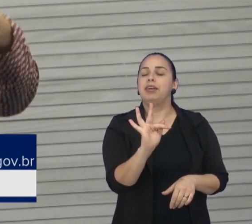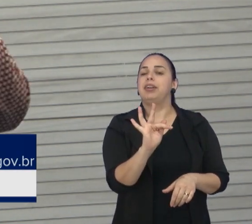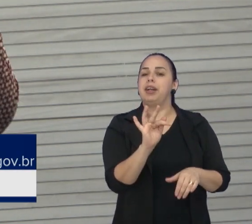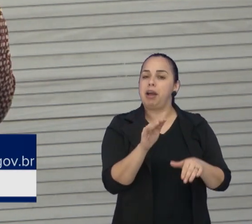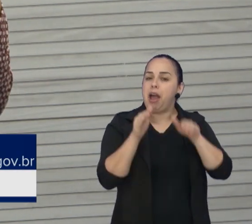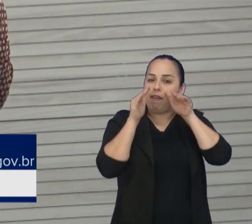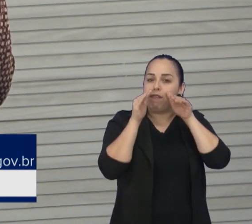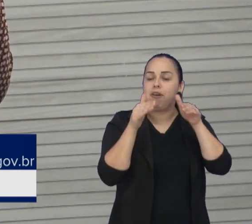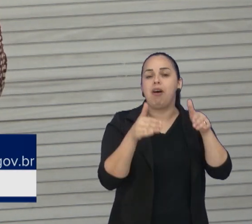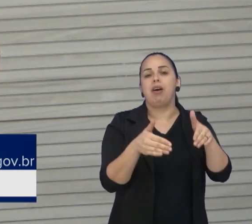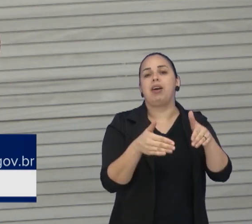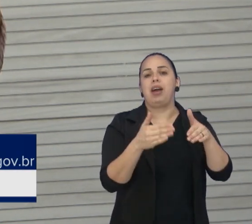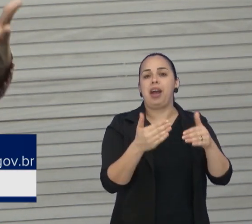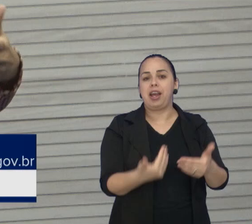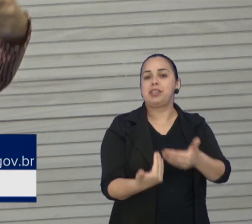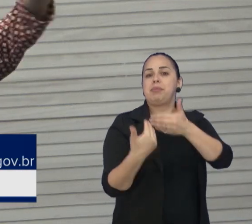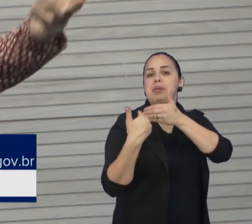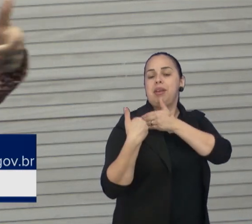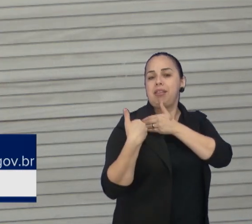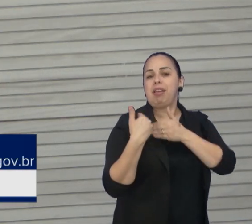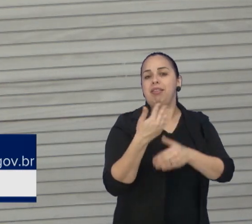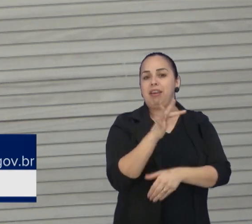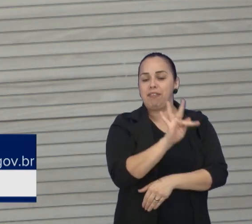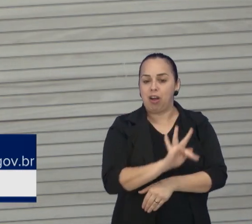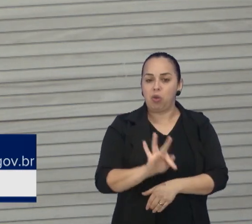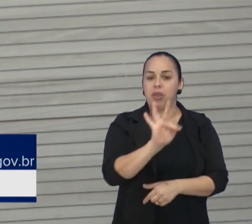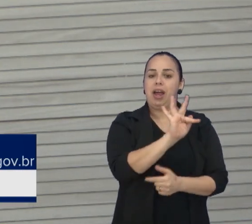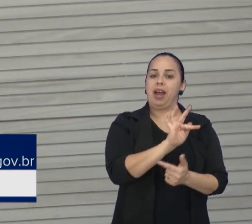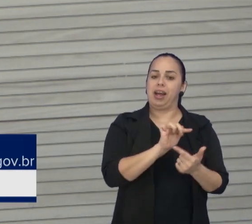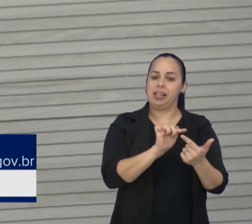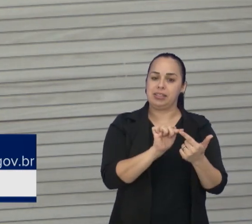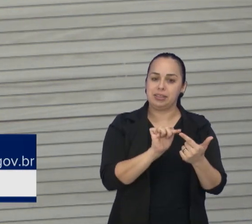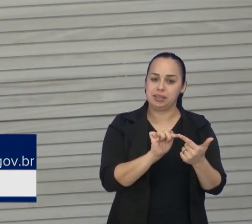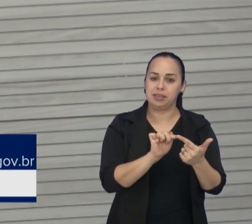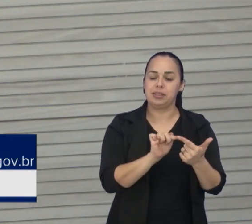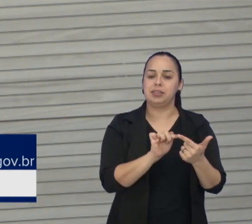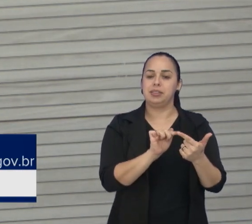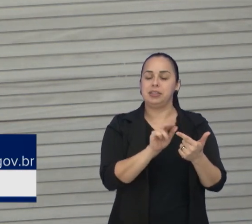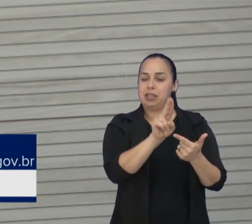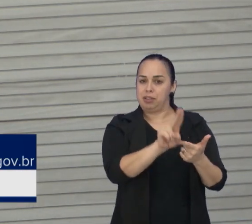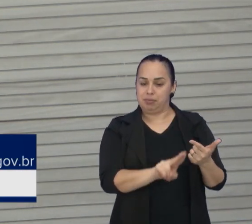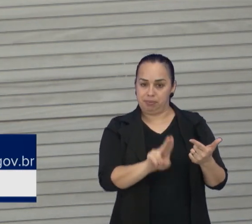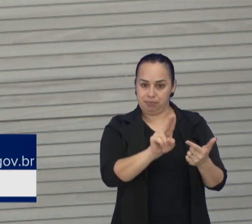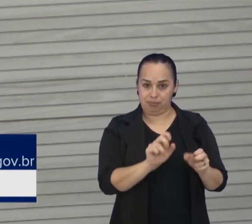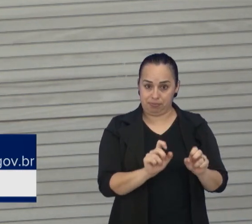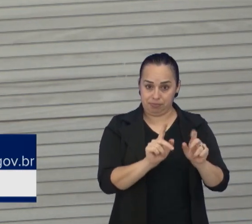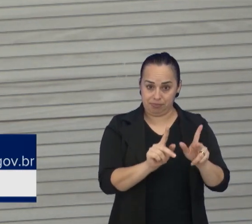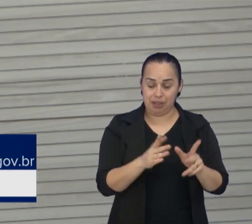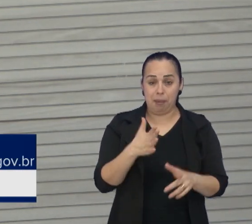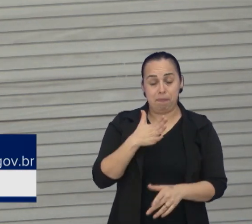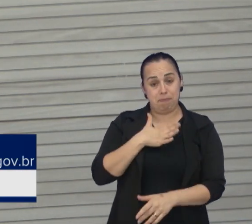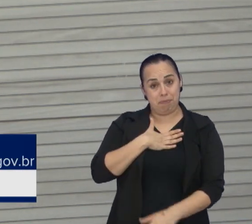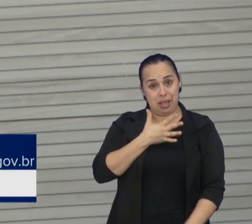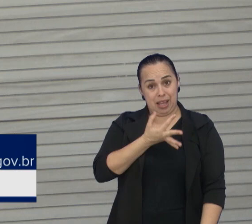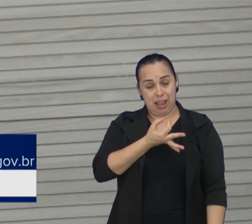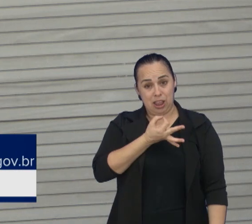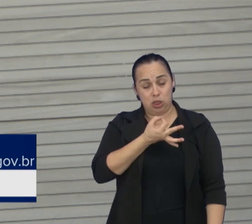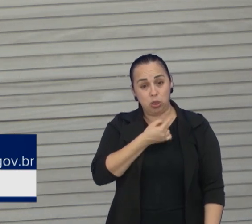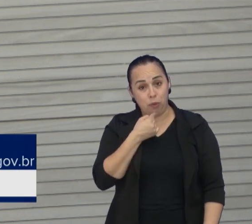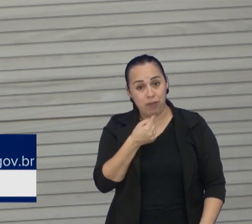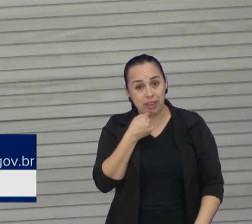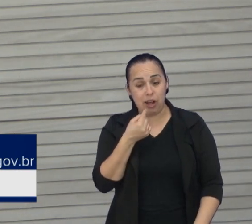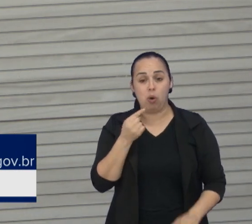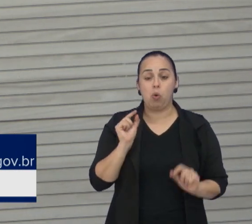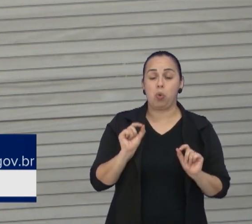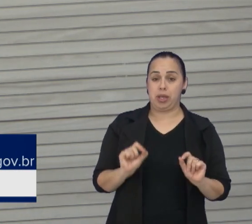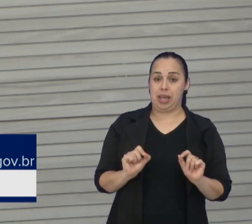superior e tomar conta também das universidades e tal. A minha dúvida é